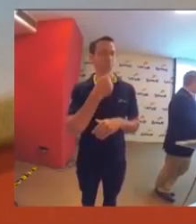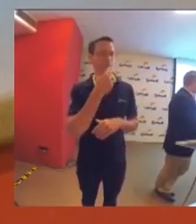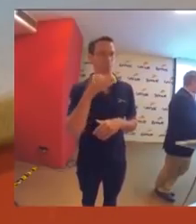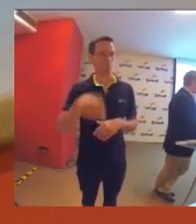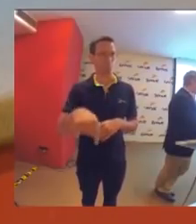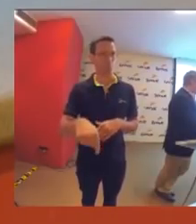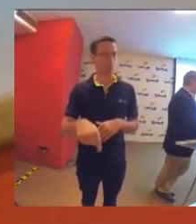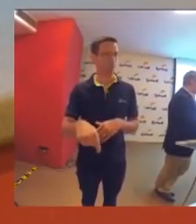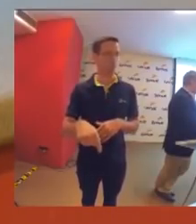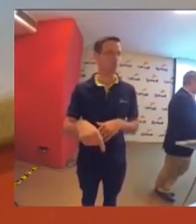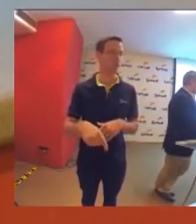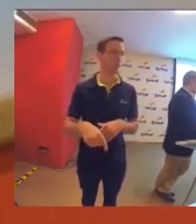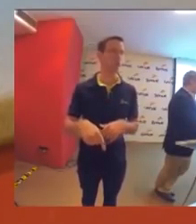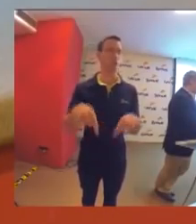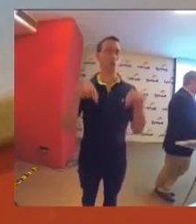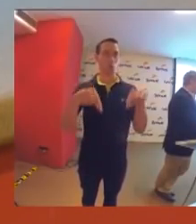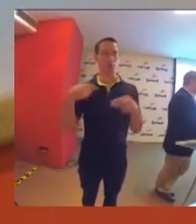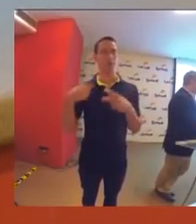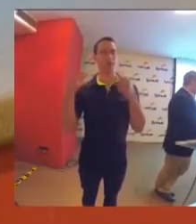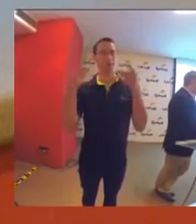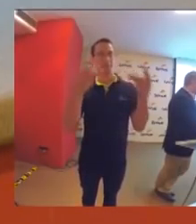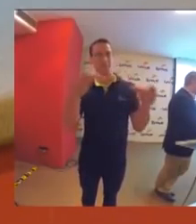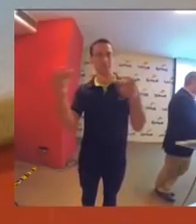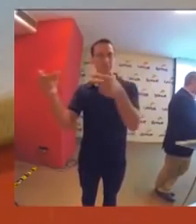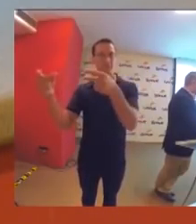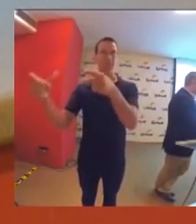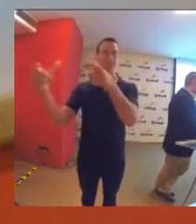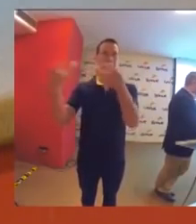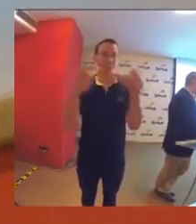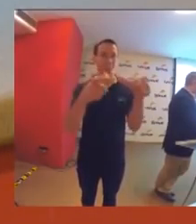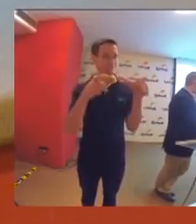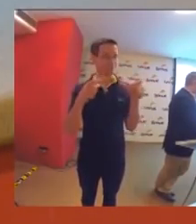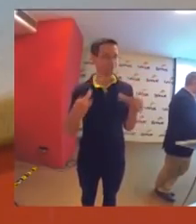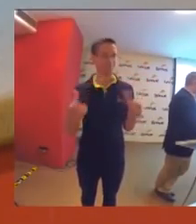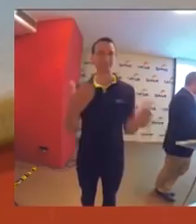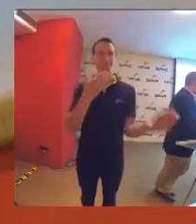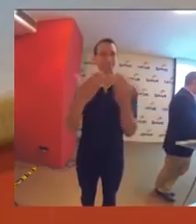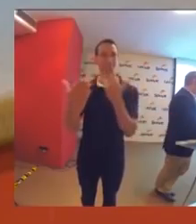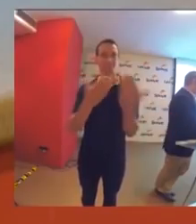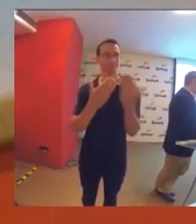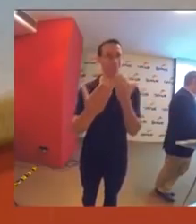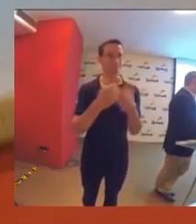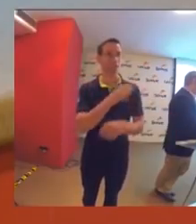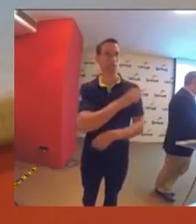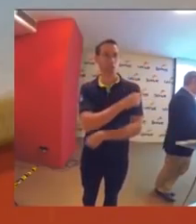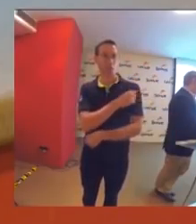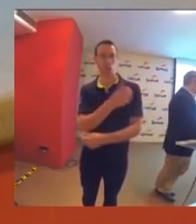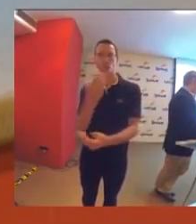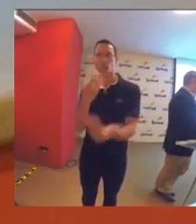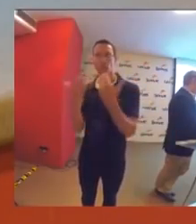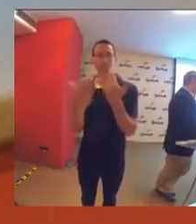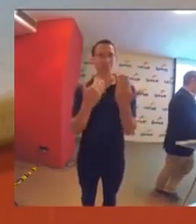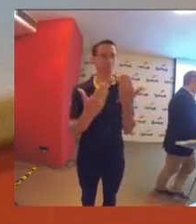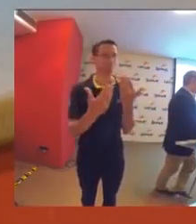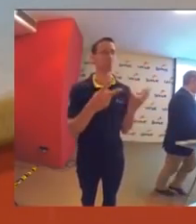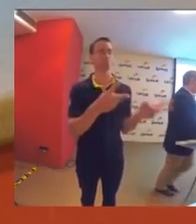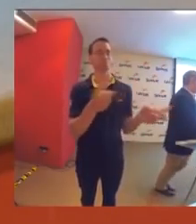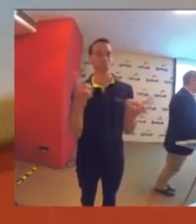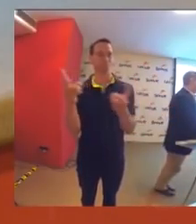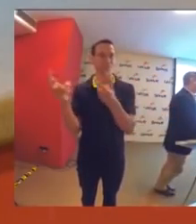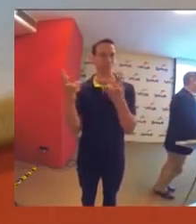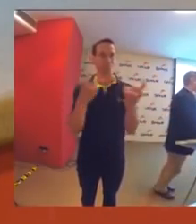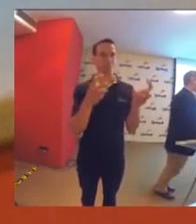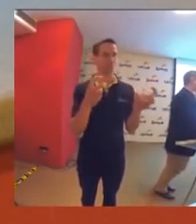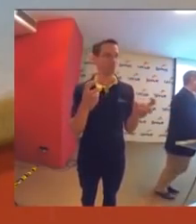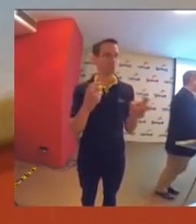hoje visita algumas dessas unidades e a gente conversa com os próprios alunos, a gente acaba percebendo a diferença que